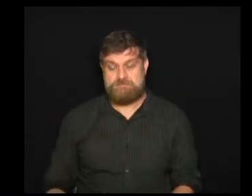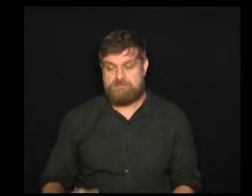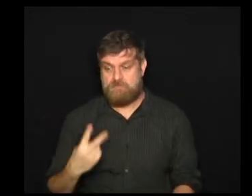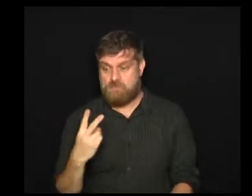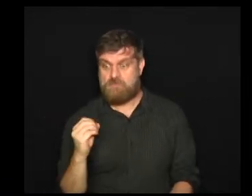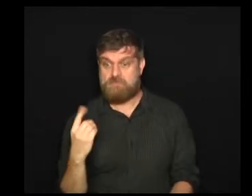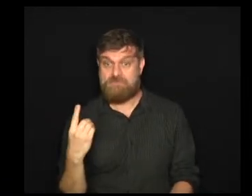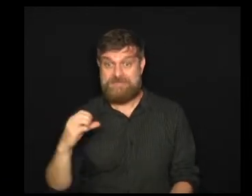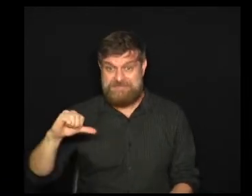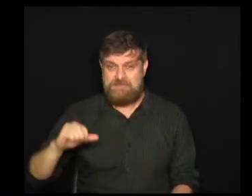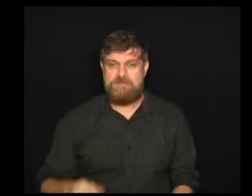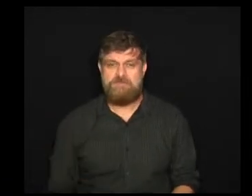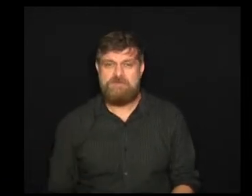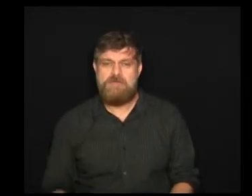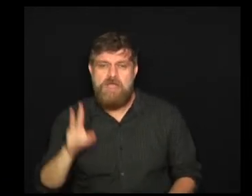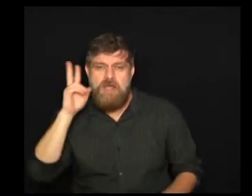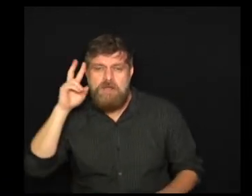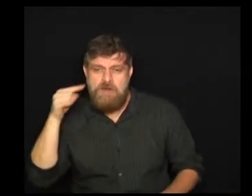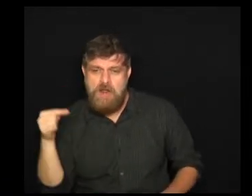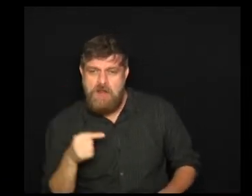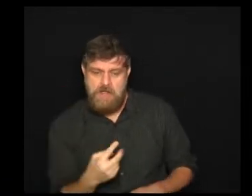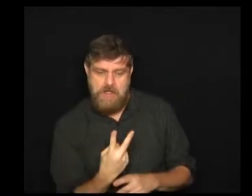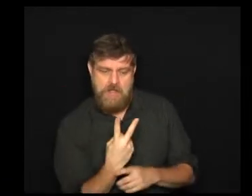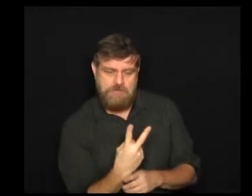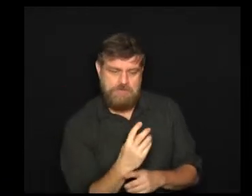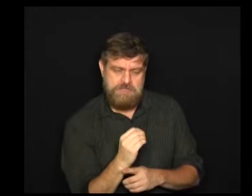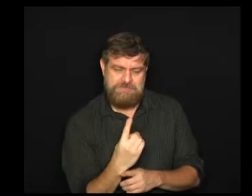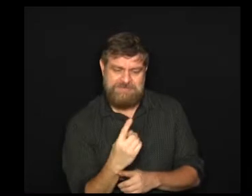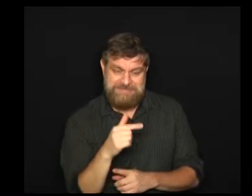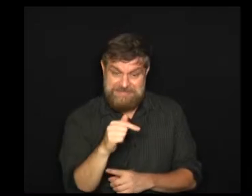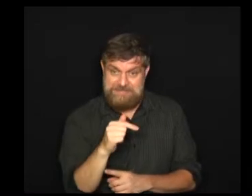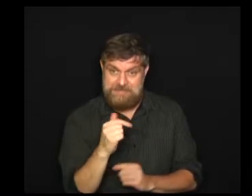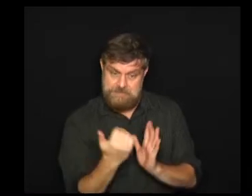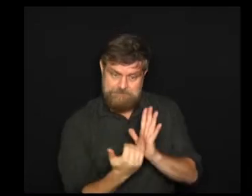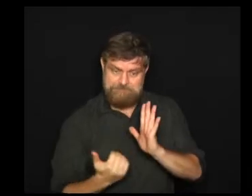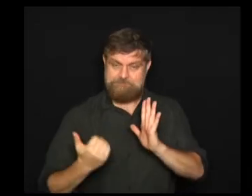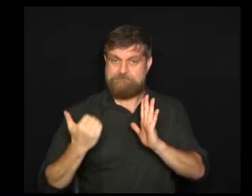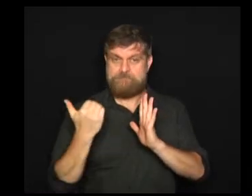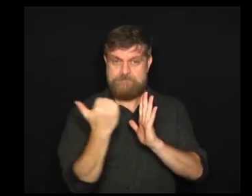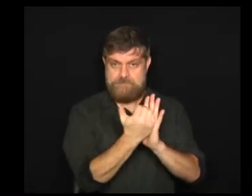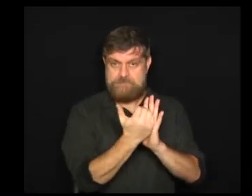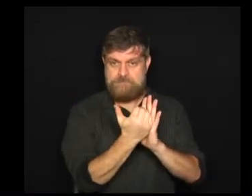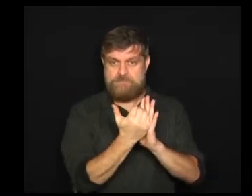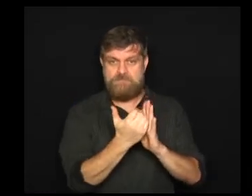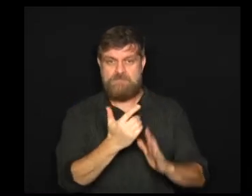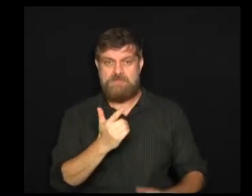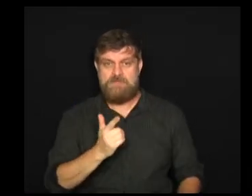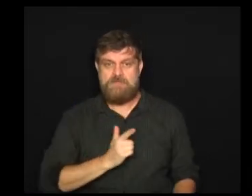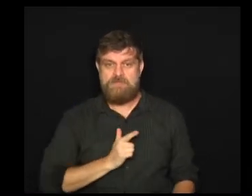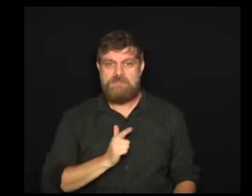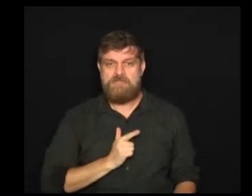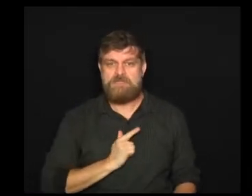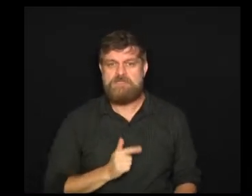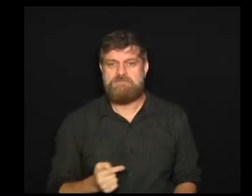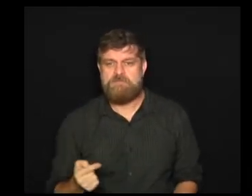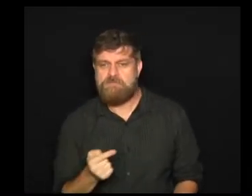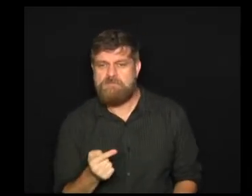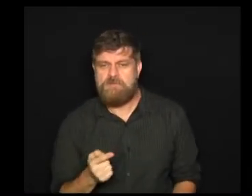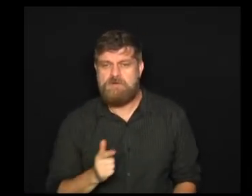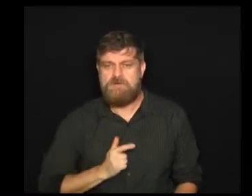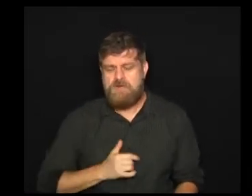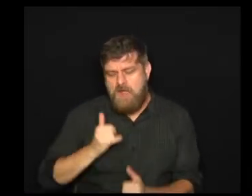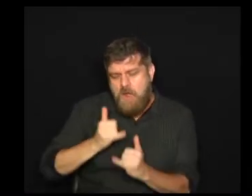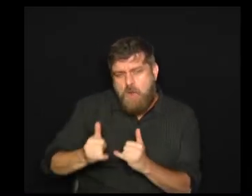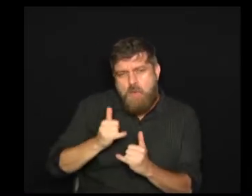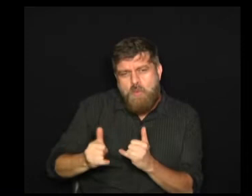Aqui em 2017 teve um salto em relação a 2016 de